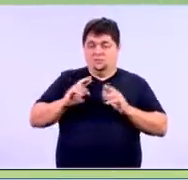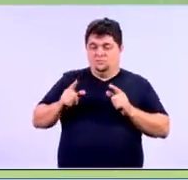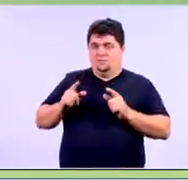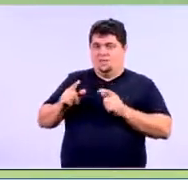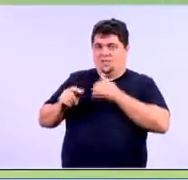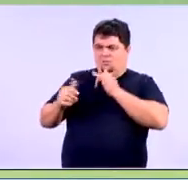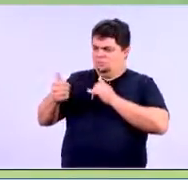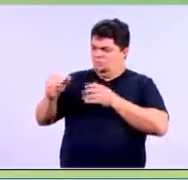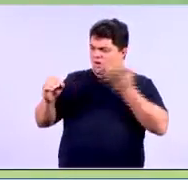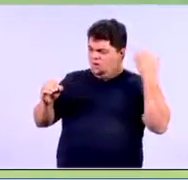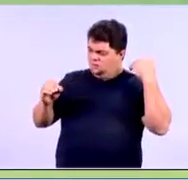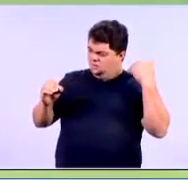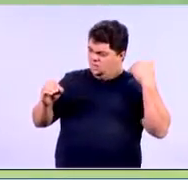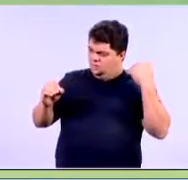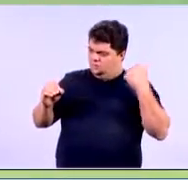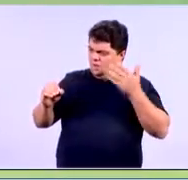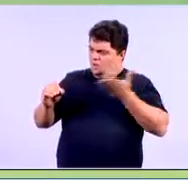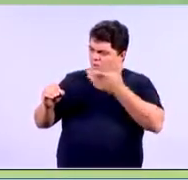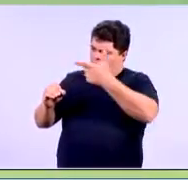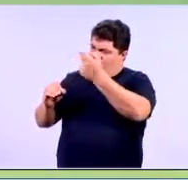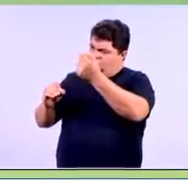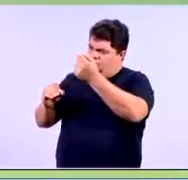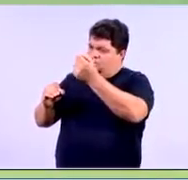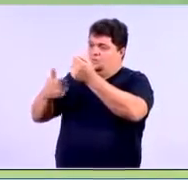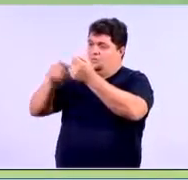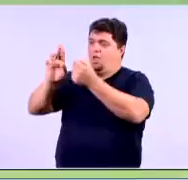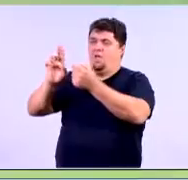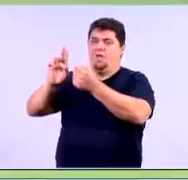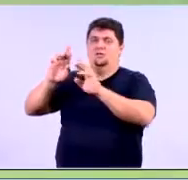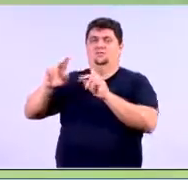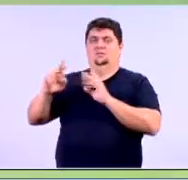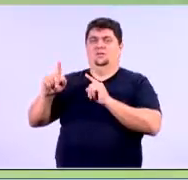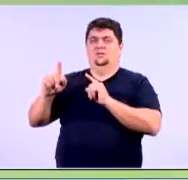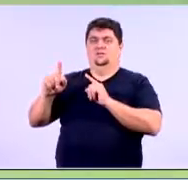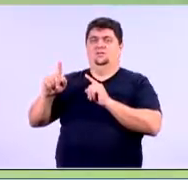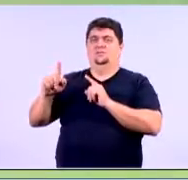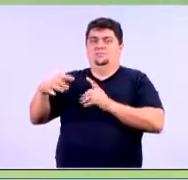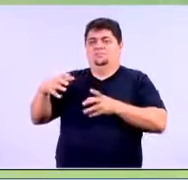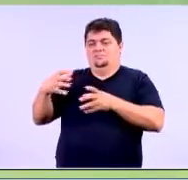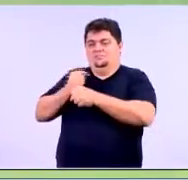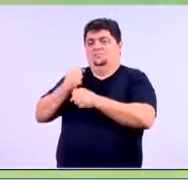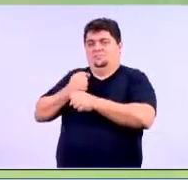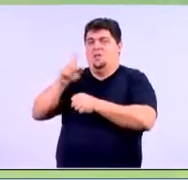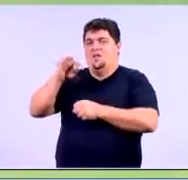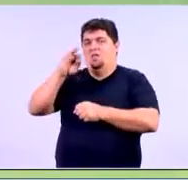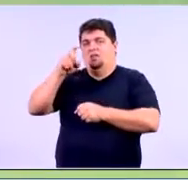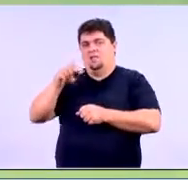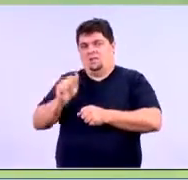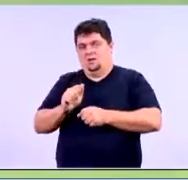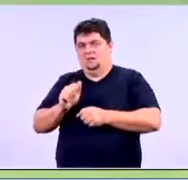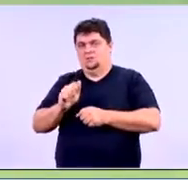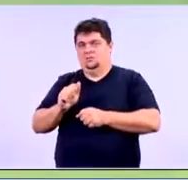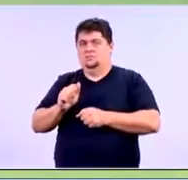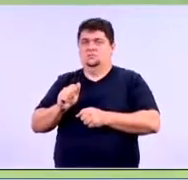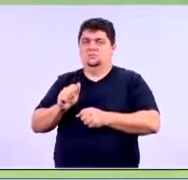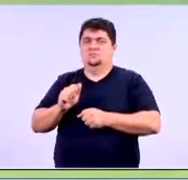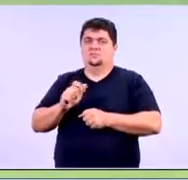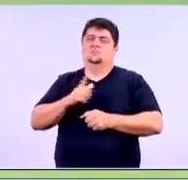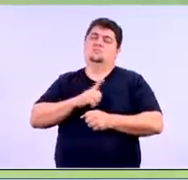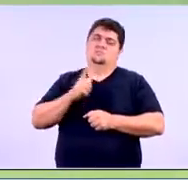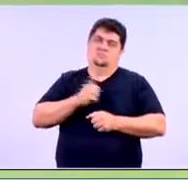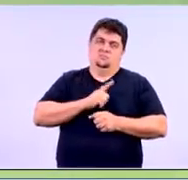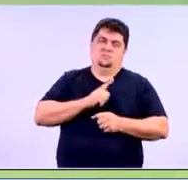diferença, que é os R$10 acrescidos, entendeu? Essa é a taxa de melhoria, ela incide em